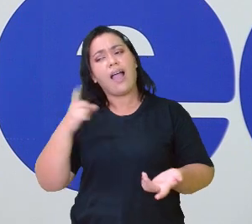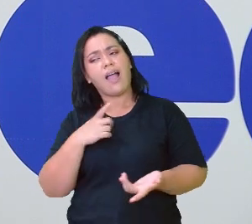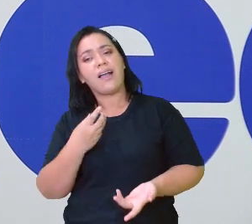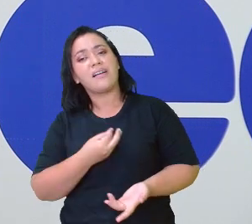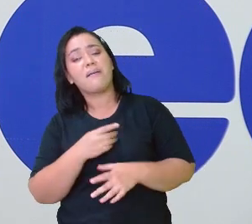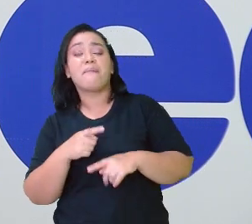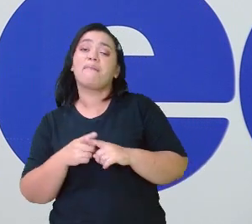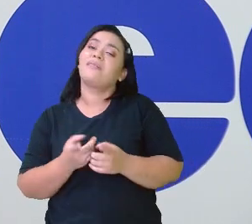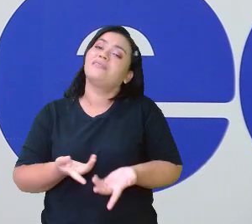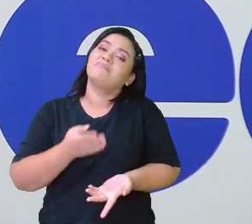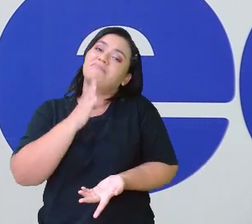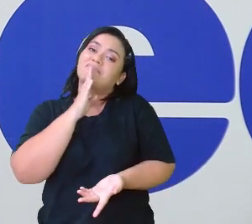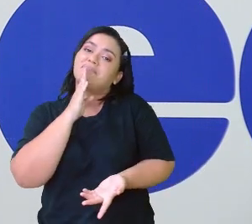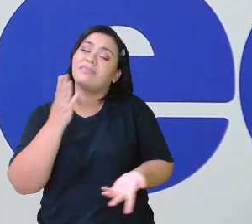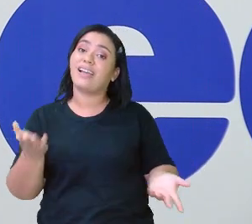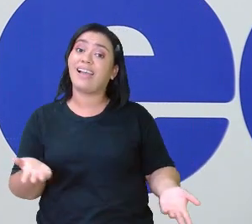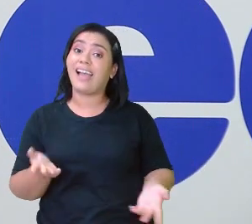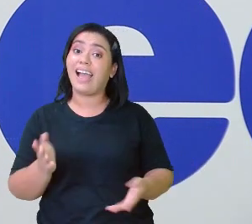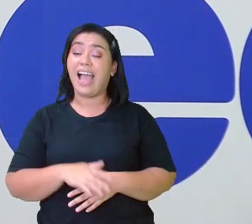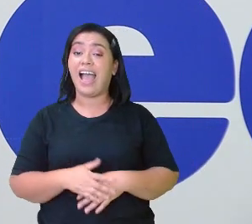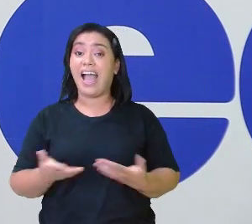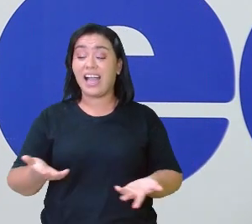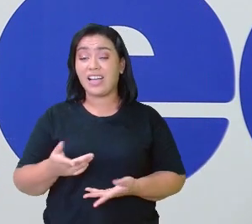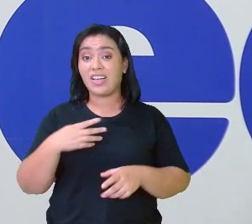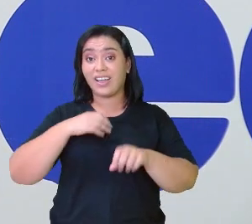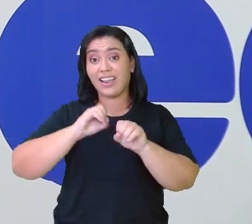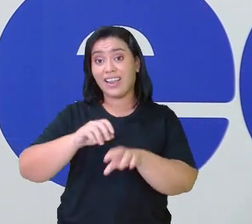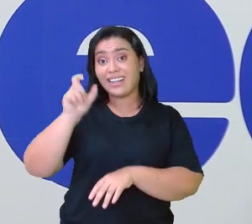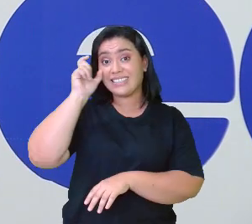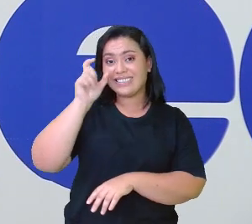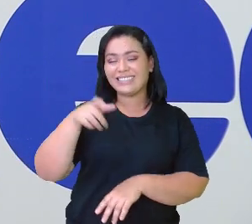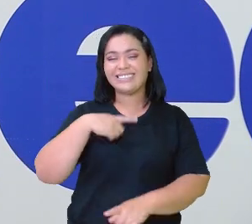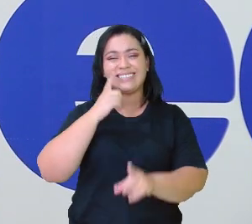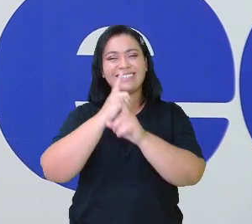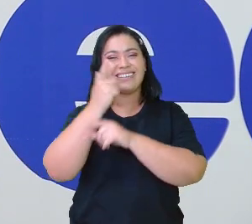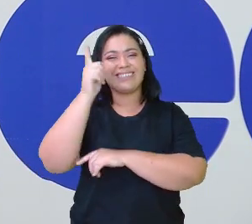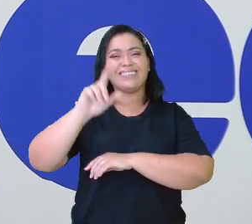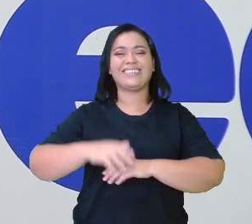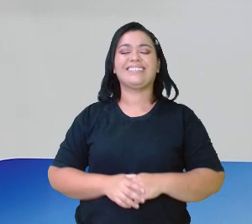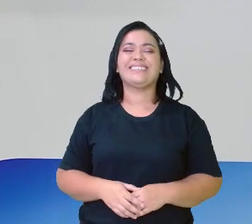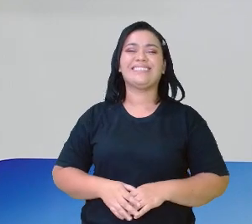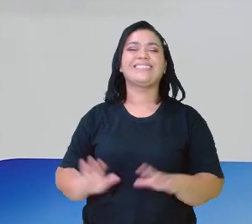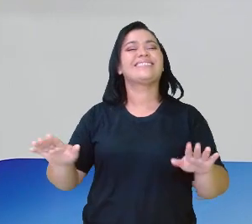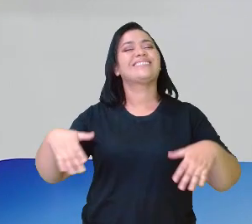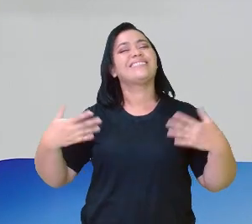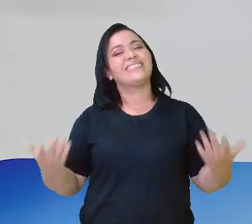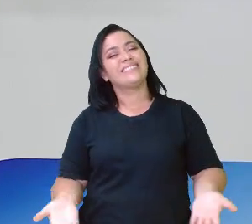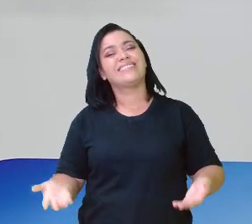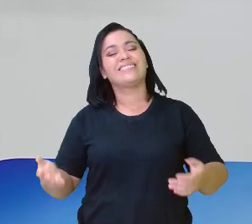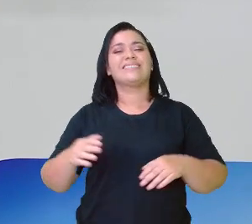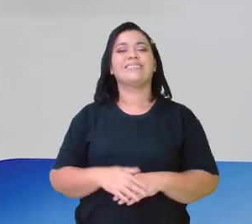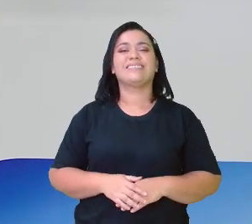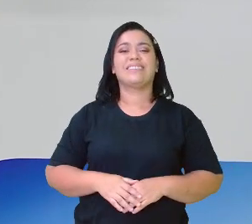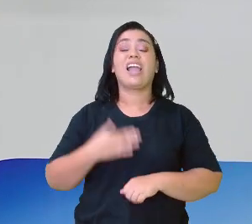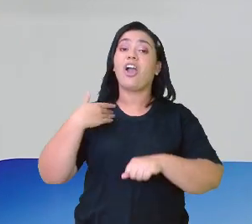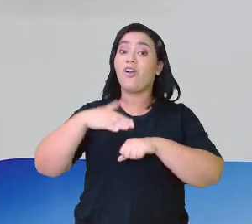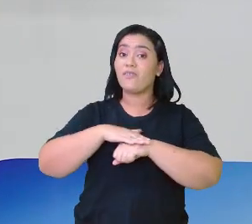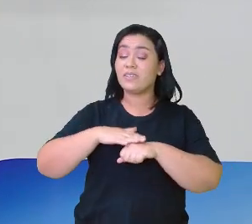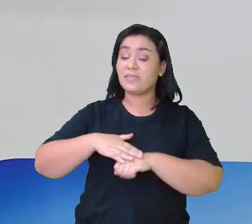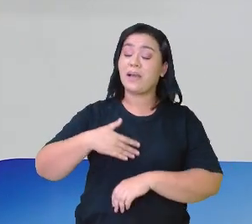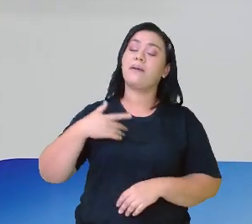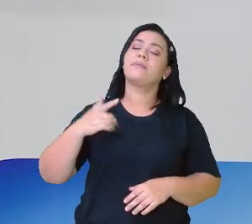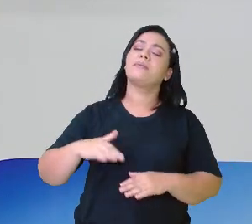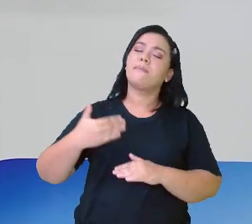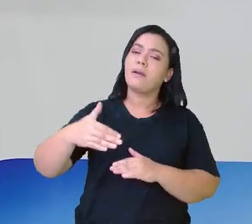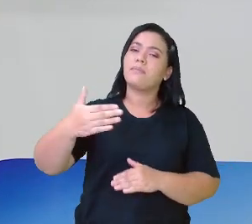mais calados hoje. Aula sempre interessante, né? A gente se vê numa próxima. É isso aí, gente. A gente vai conversar mais